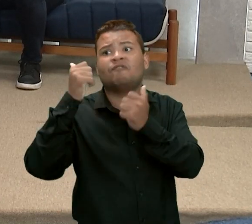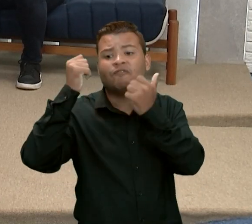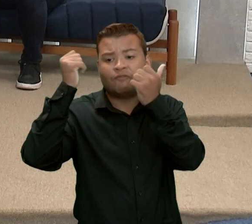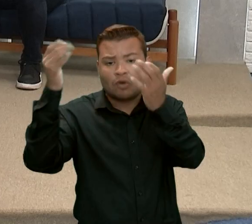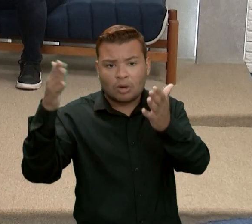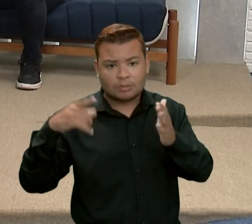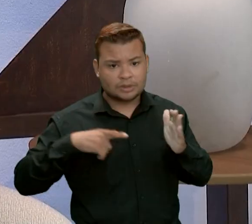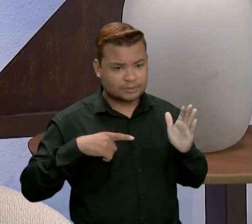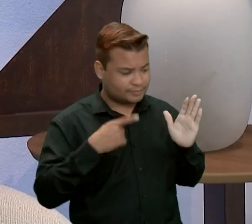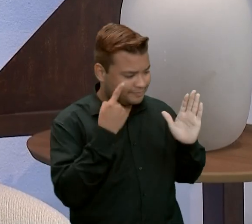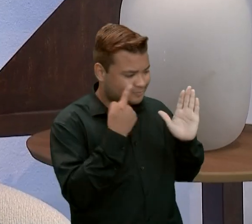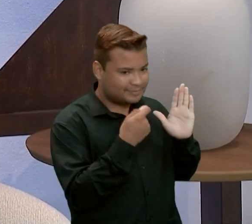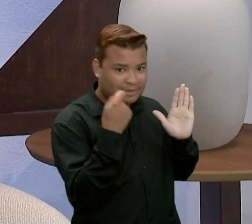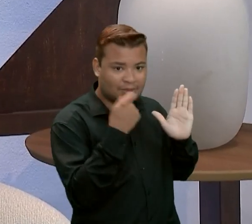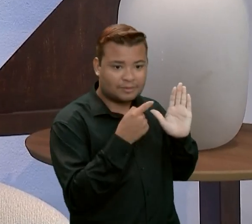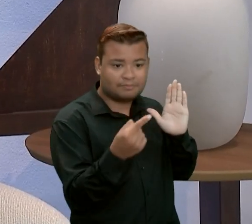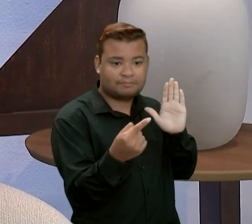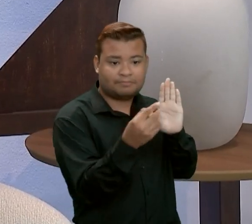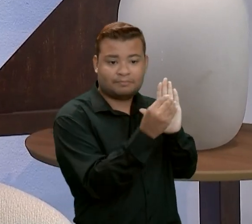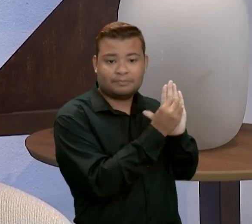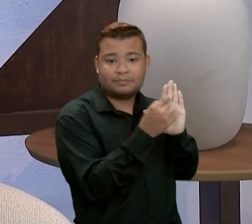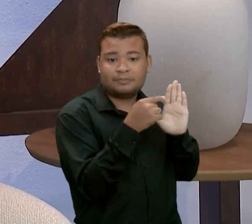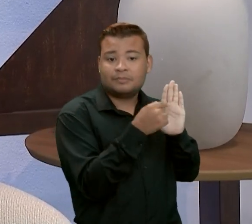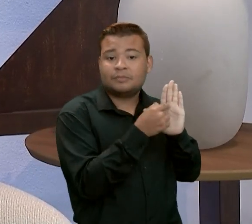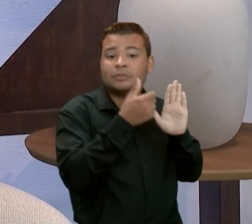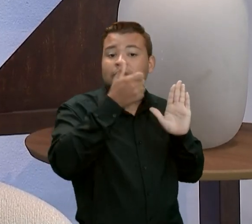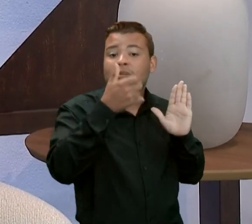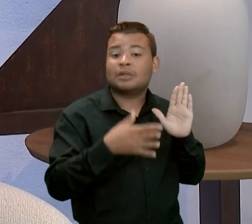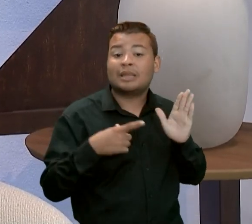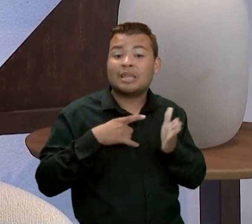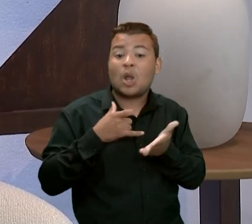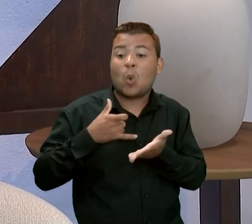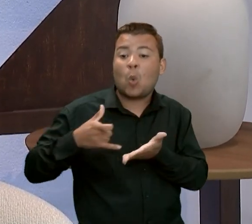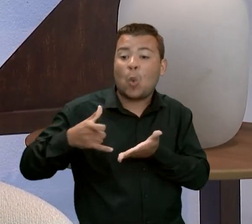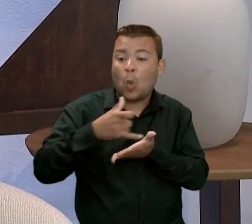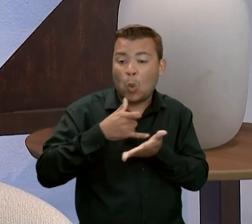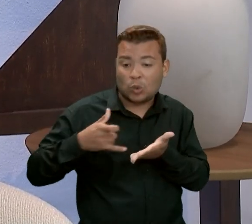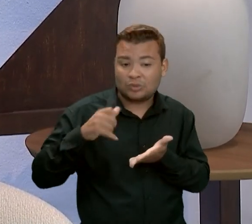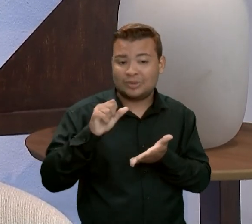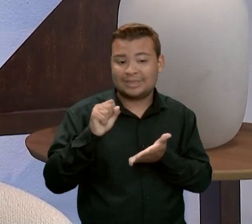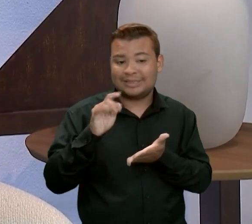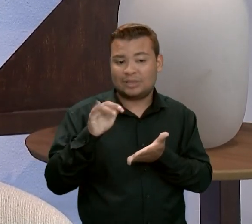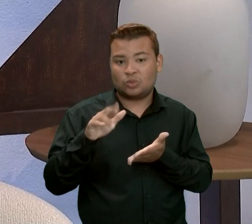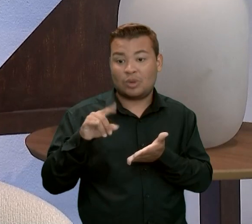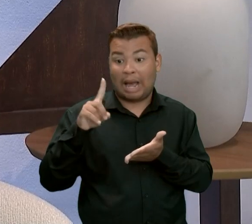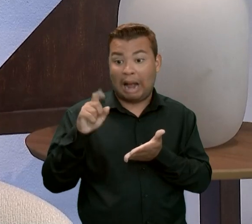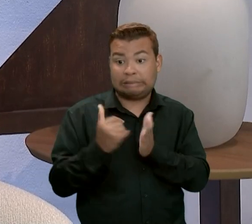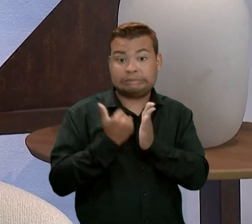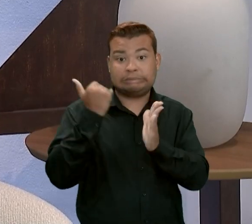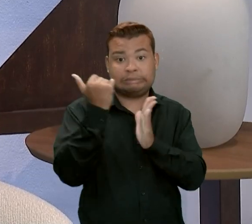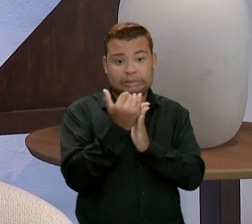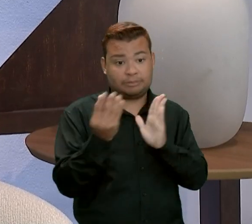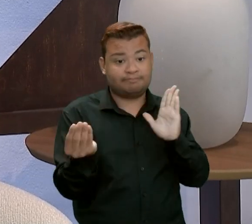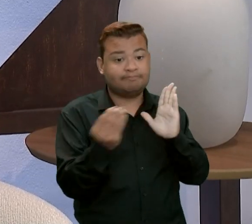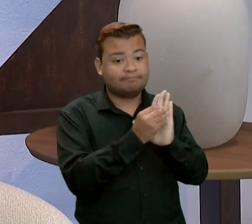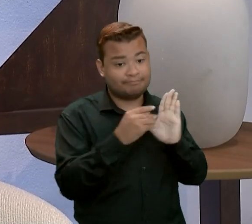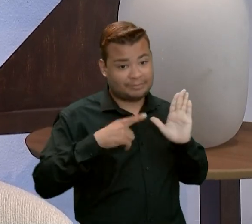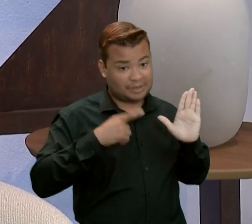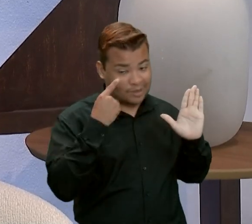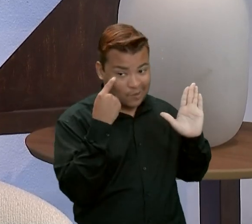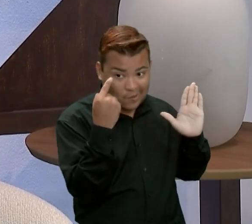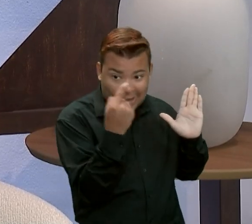lupa frontal aqui está falando do excesso em gorduras saturadas, né? Então era justamente em relação a isso que eu estava falando.